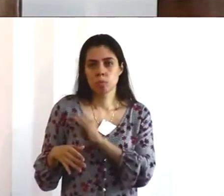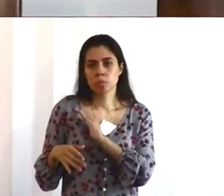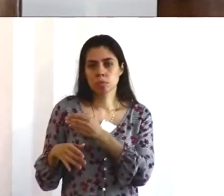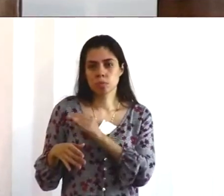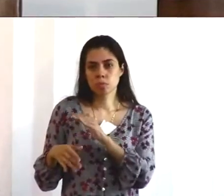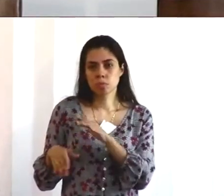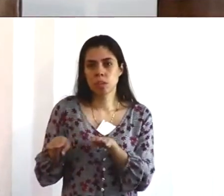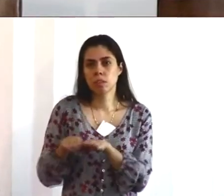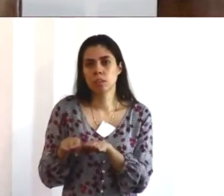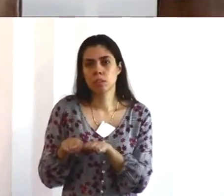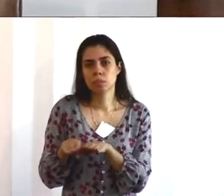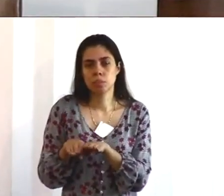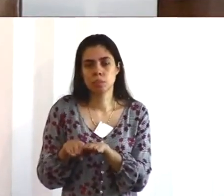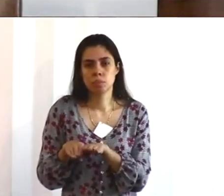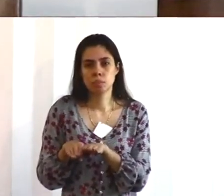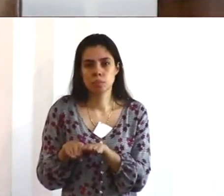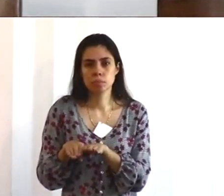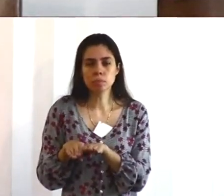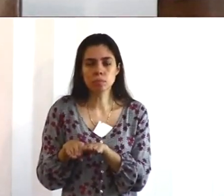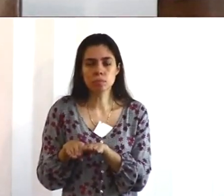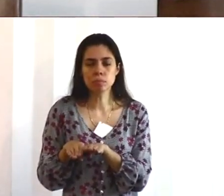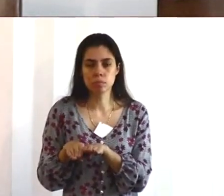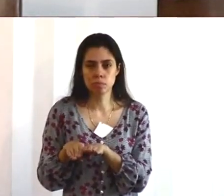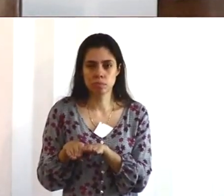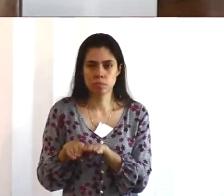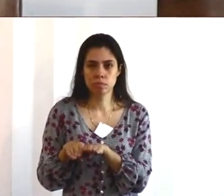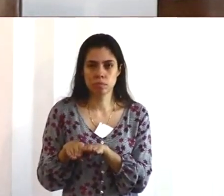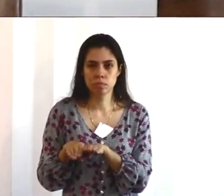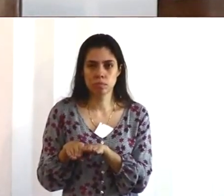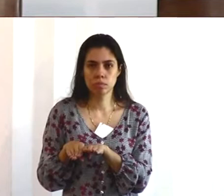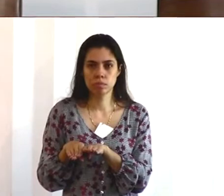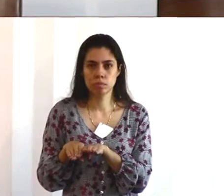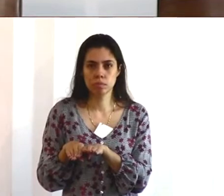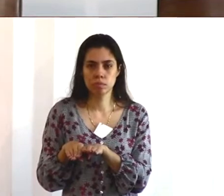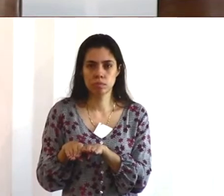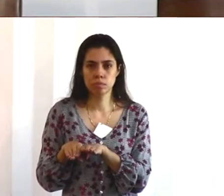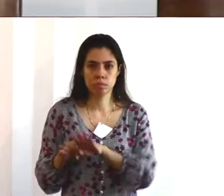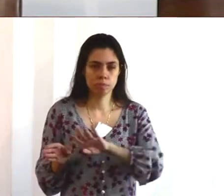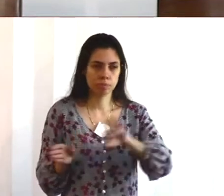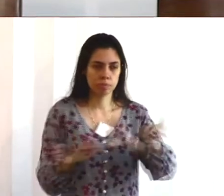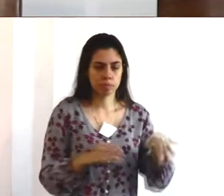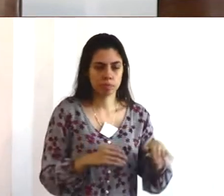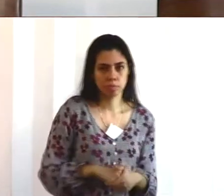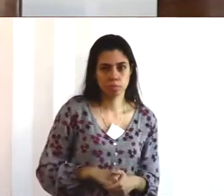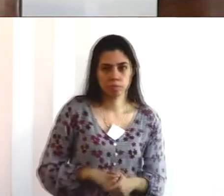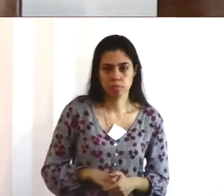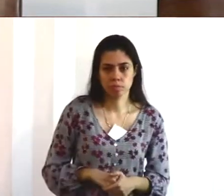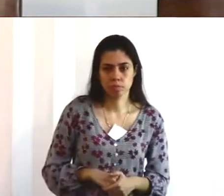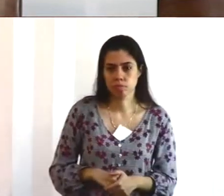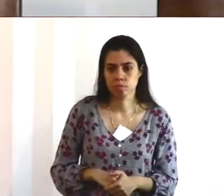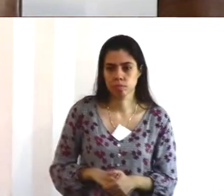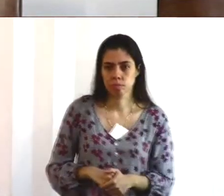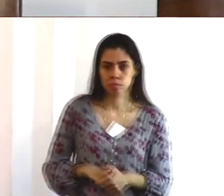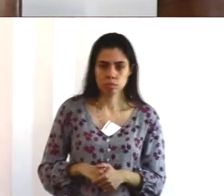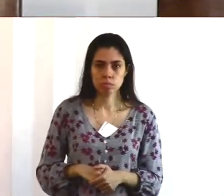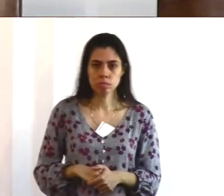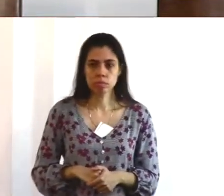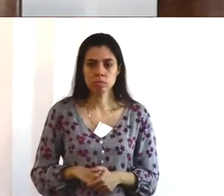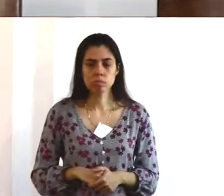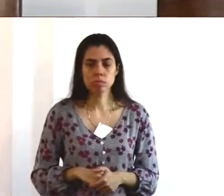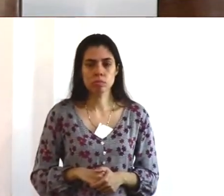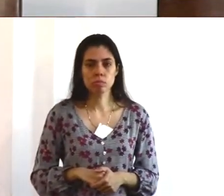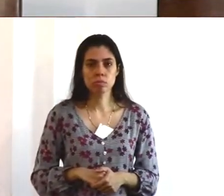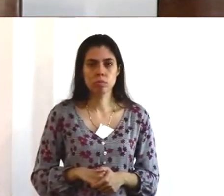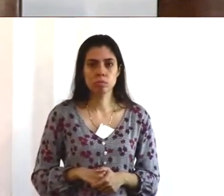aquietai-vos e sabei que eu sou Deus. Existe uma frase, agora que as nossas crianças